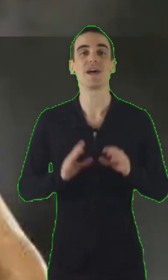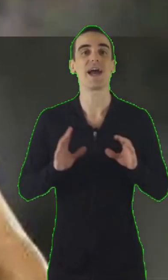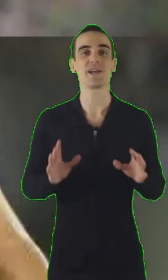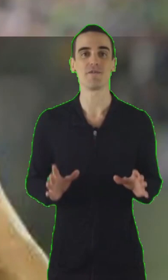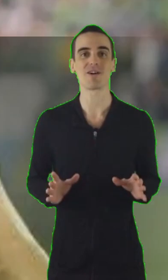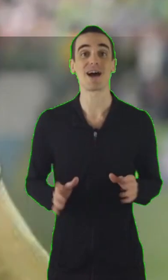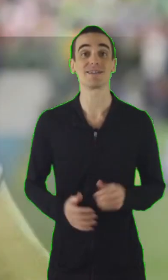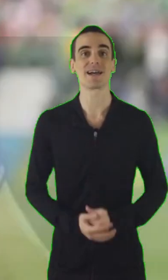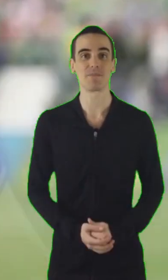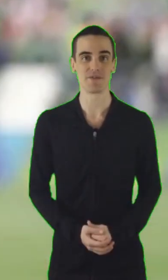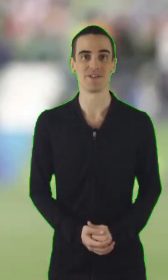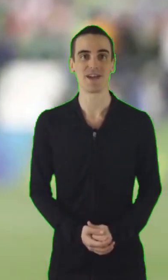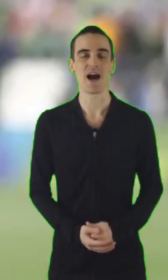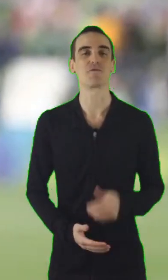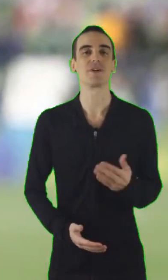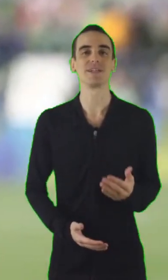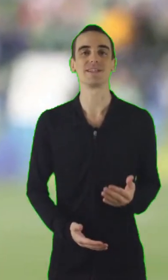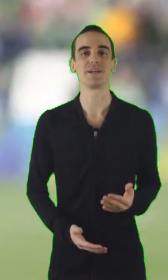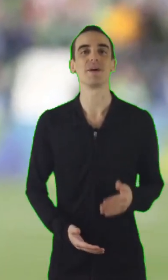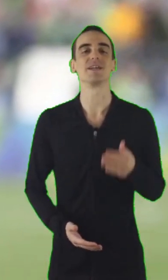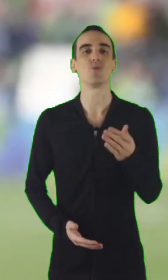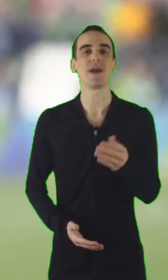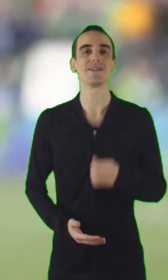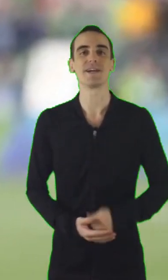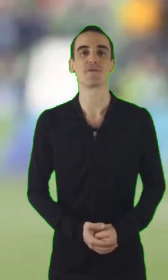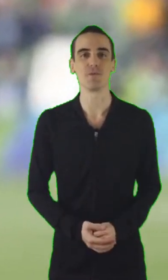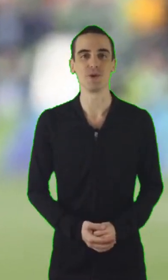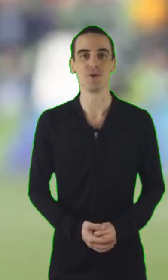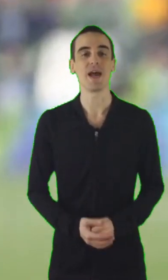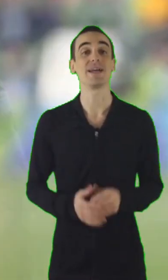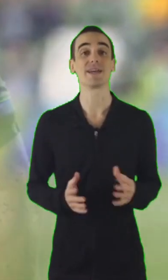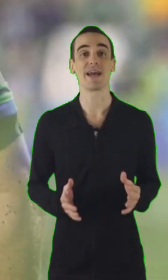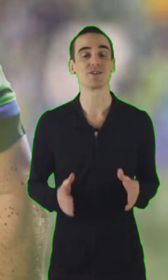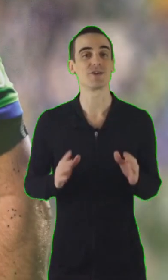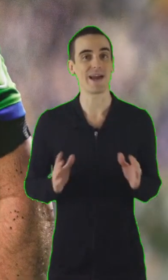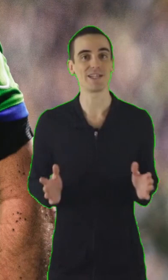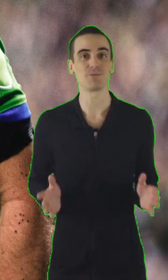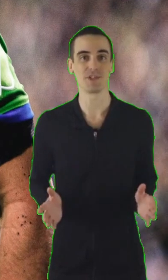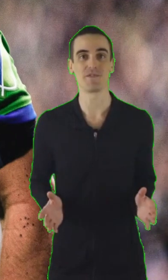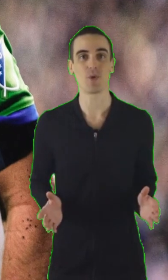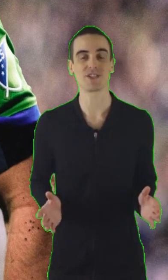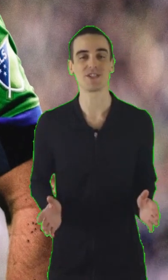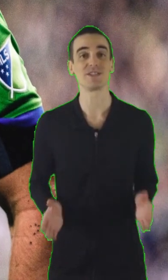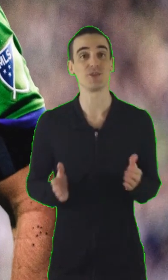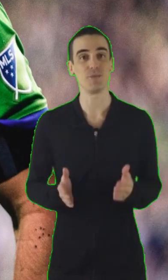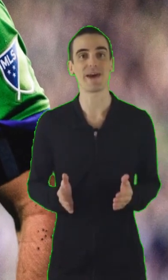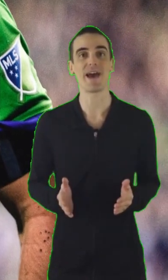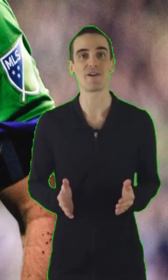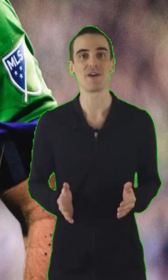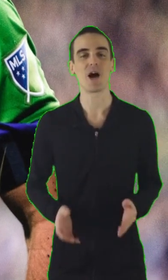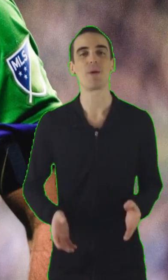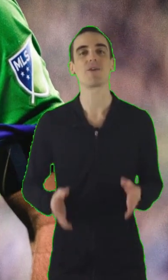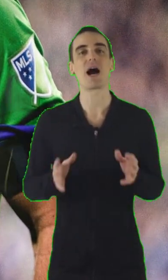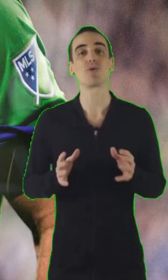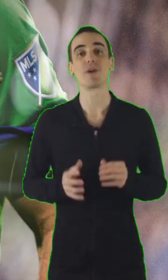com 34 anos isso porque o experiente jogador que atualmente está na Major League Soccer onde atua pelo seattles